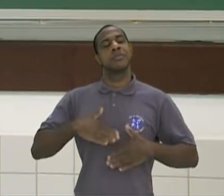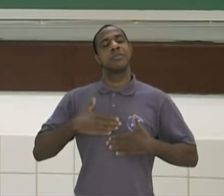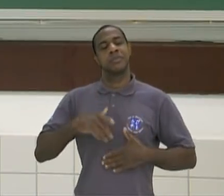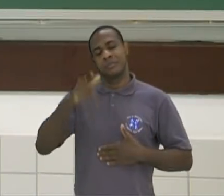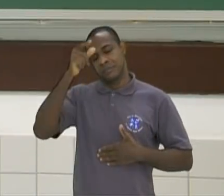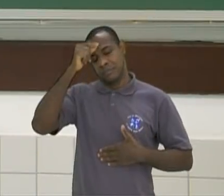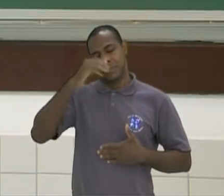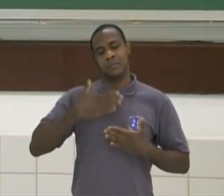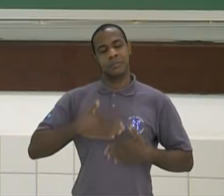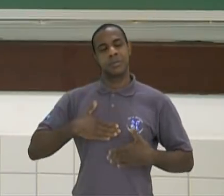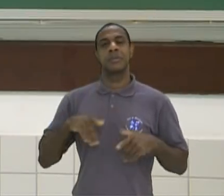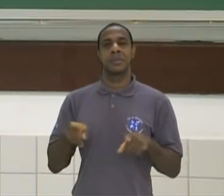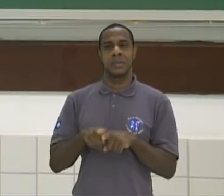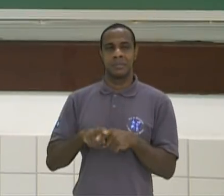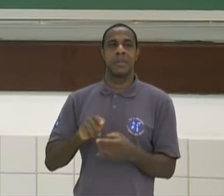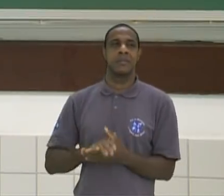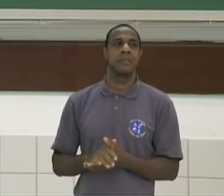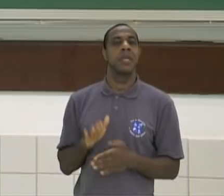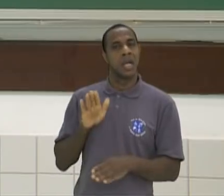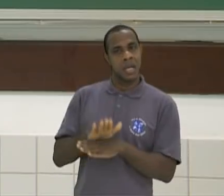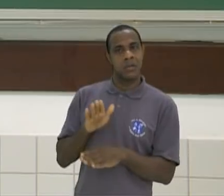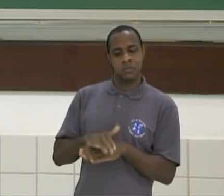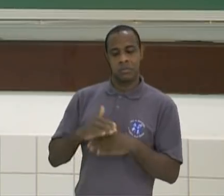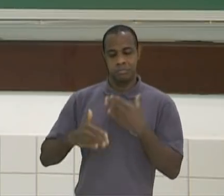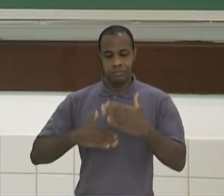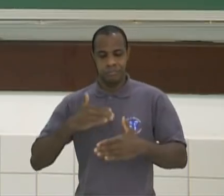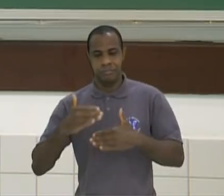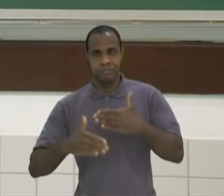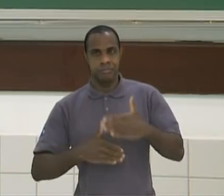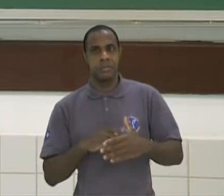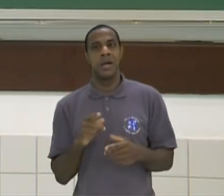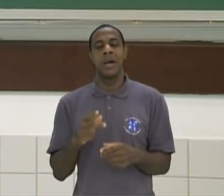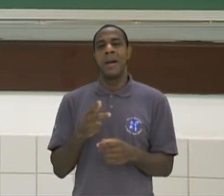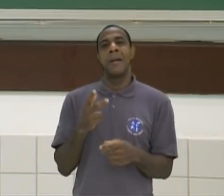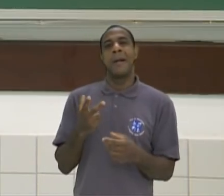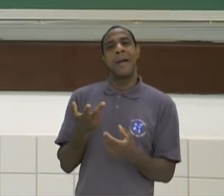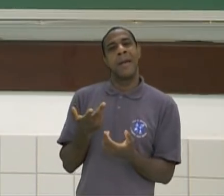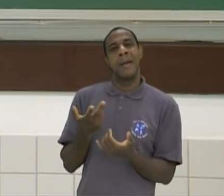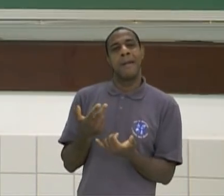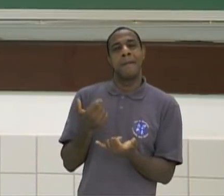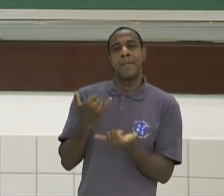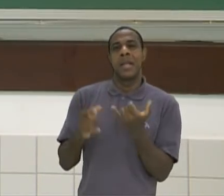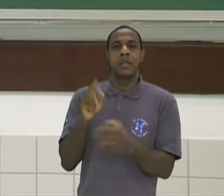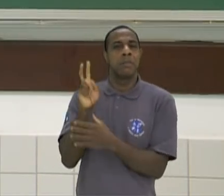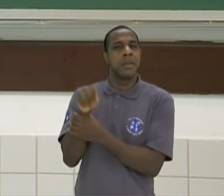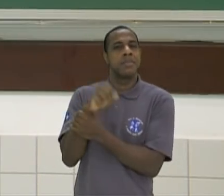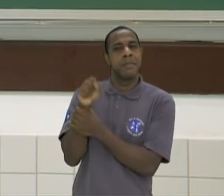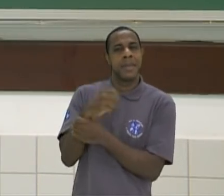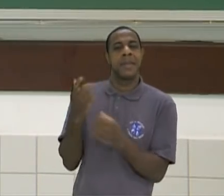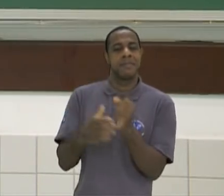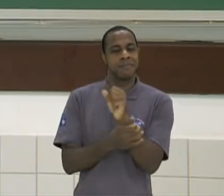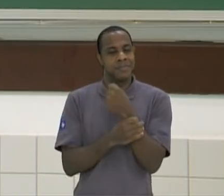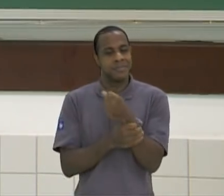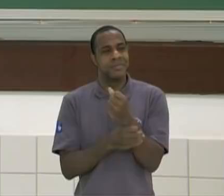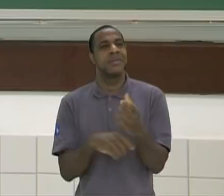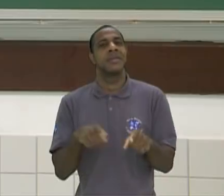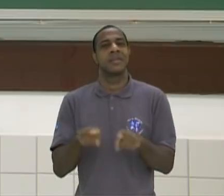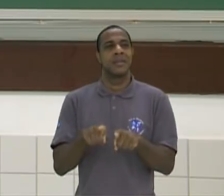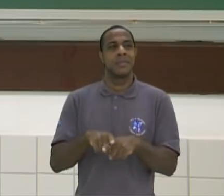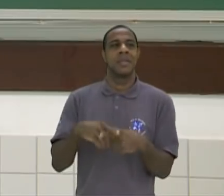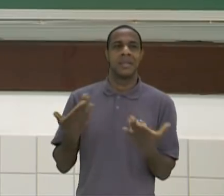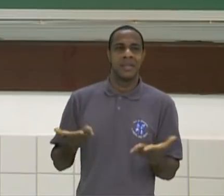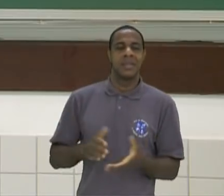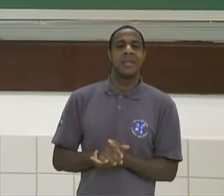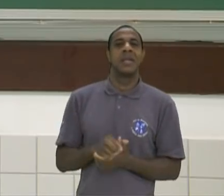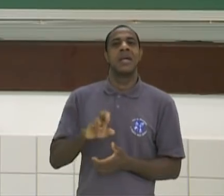a sua finalidade, né? Então, através desses meios de alongamentos, dessa atividade de alongamento, essas atividades de relaxamento, eu vou estar trabalhando